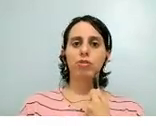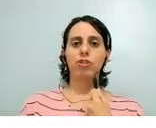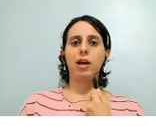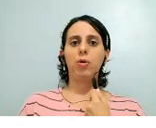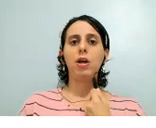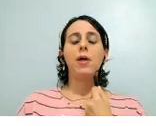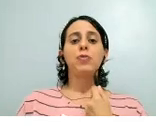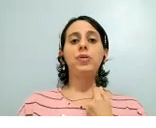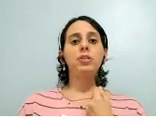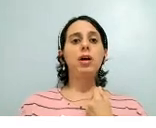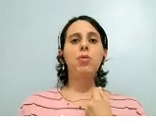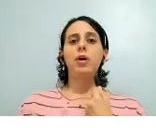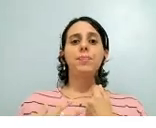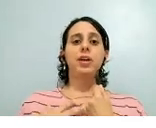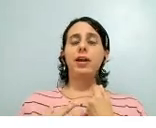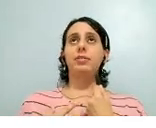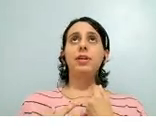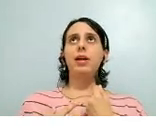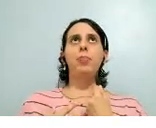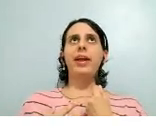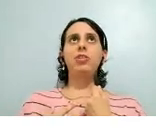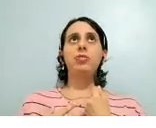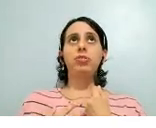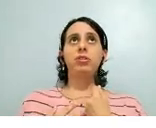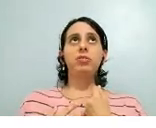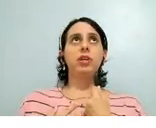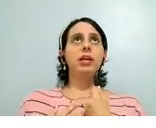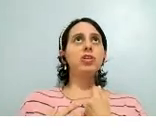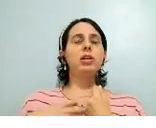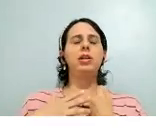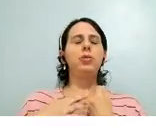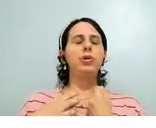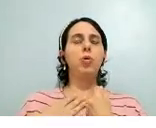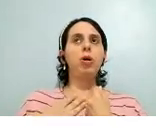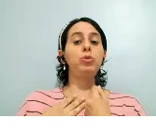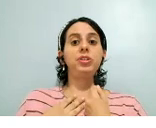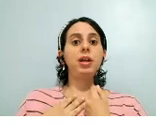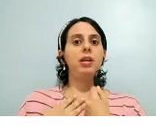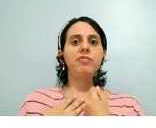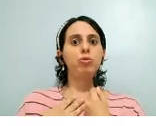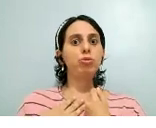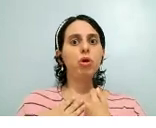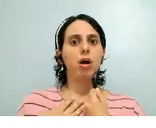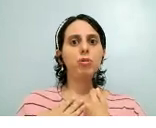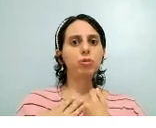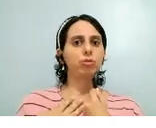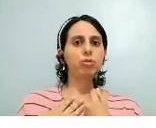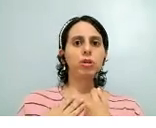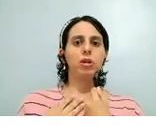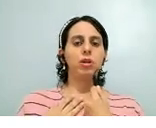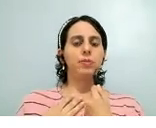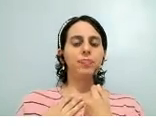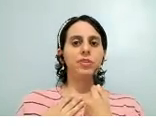o álcool em gel, ou então, de repente, você sente ali um incômodo terrível nos